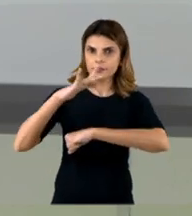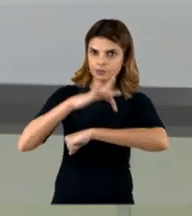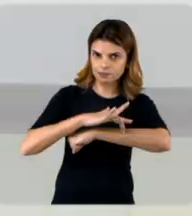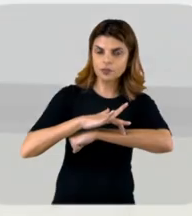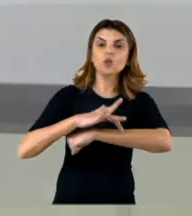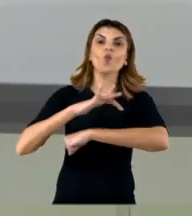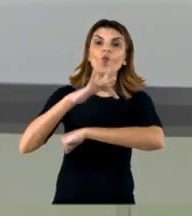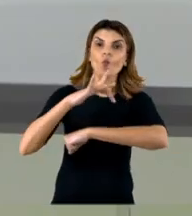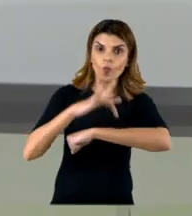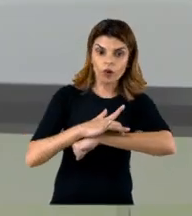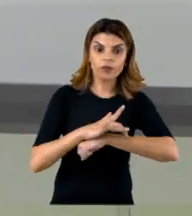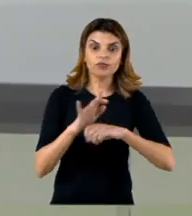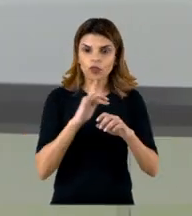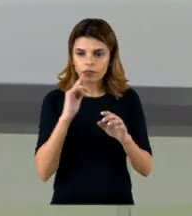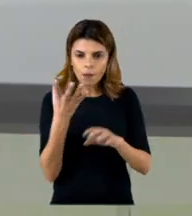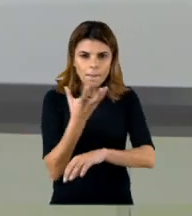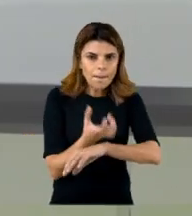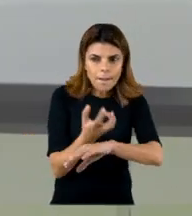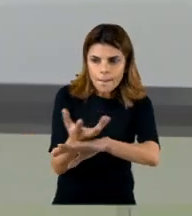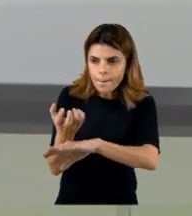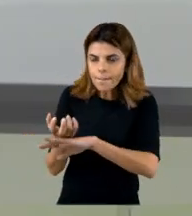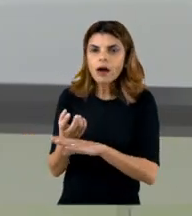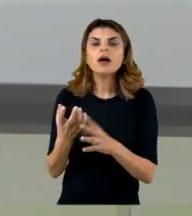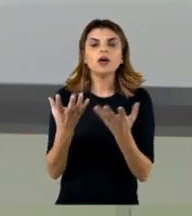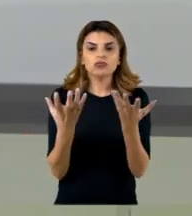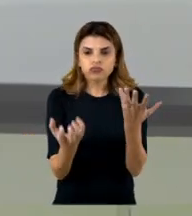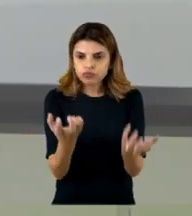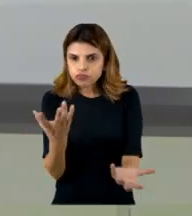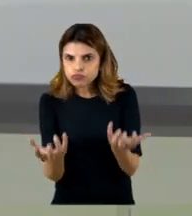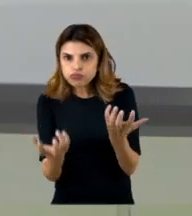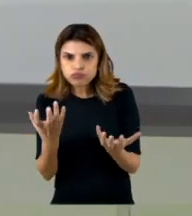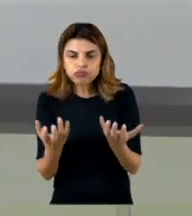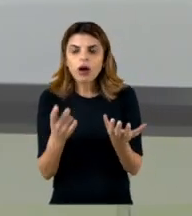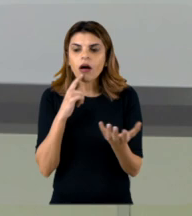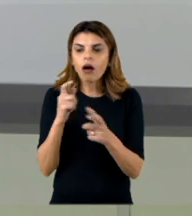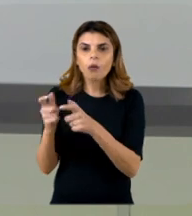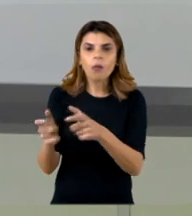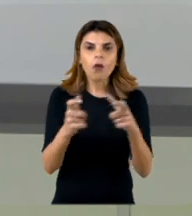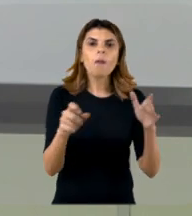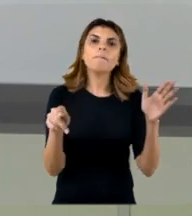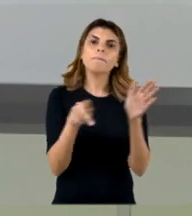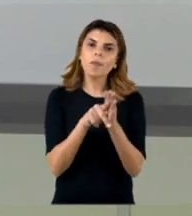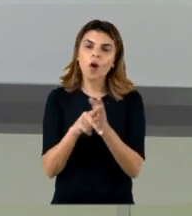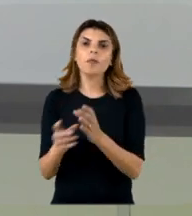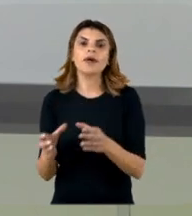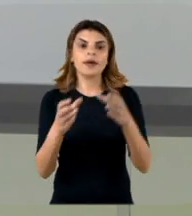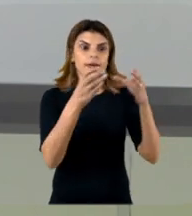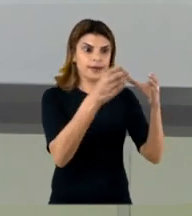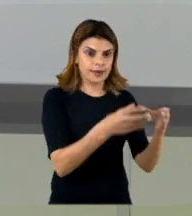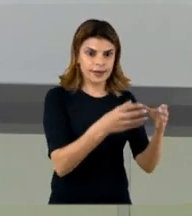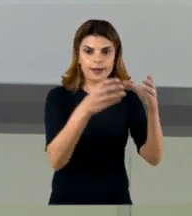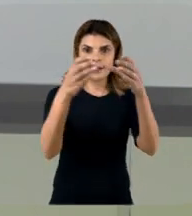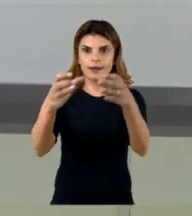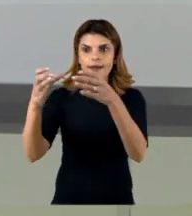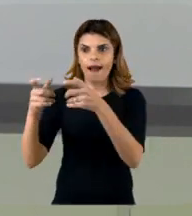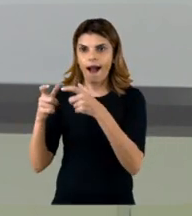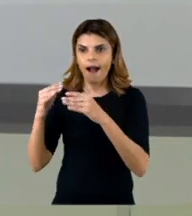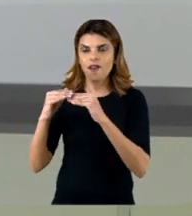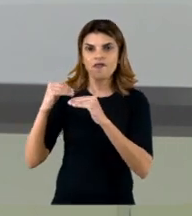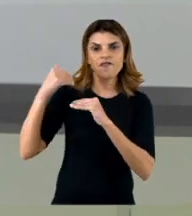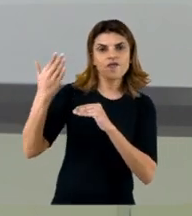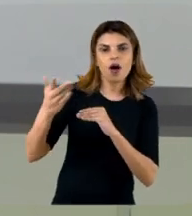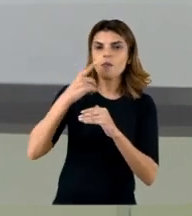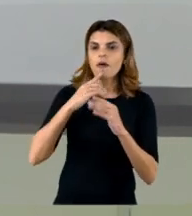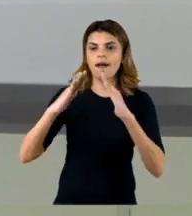de larvicida. Depois da montagem finalizada, as estações disseminadoras de larvicidas estão prontas para serem instaladas em